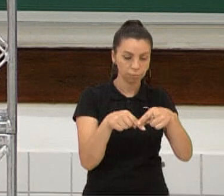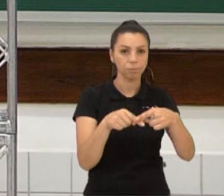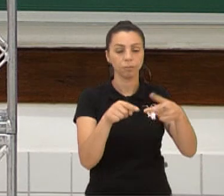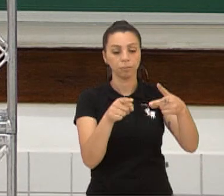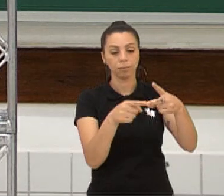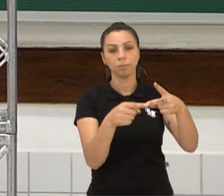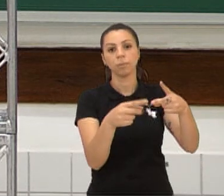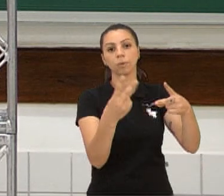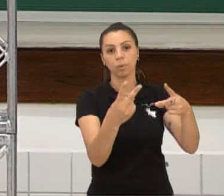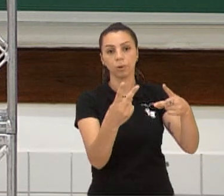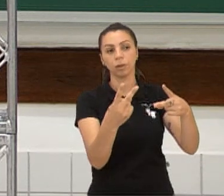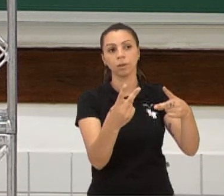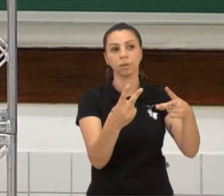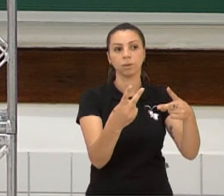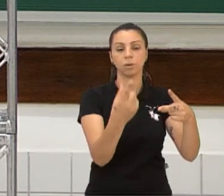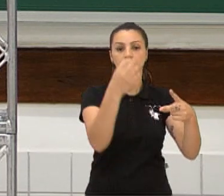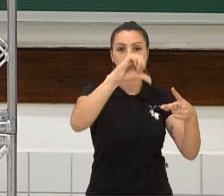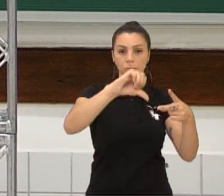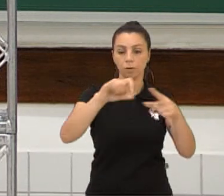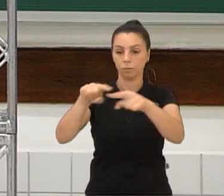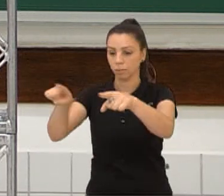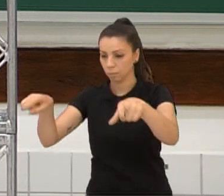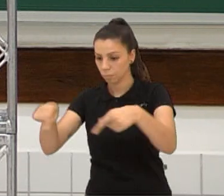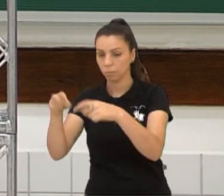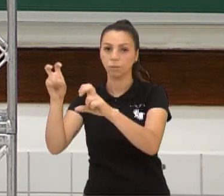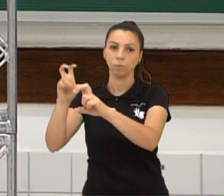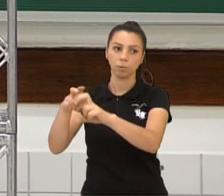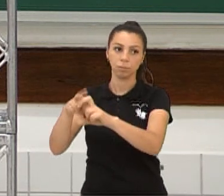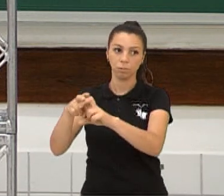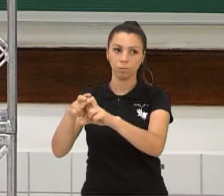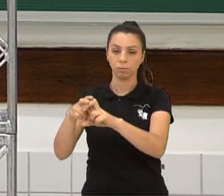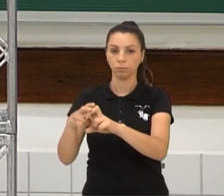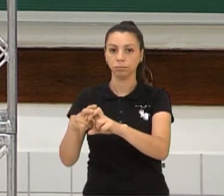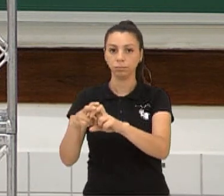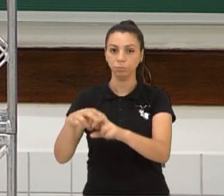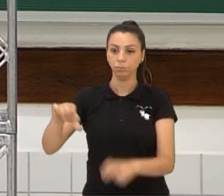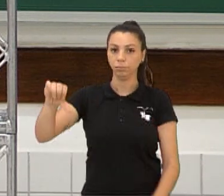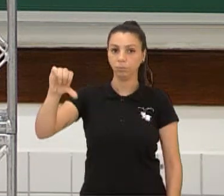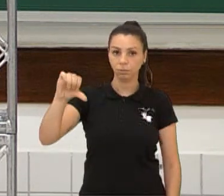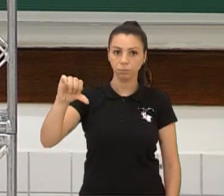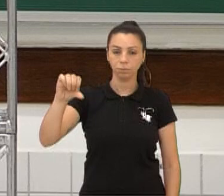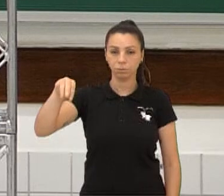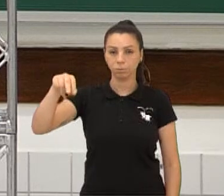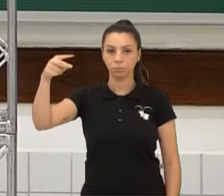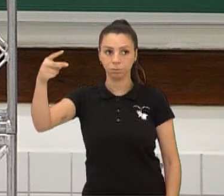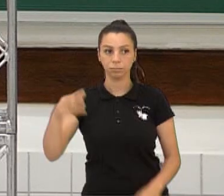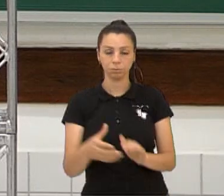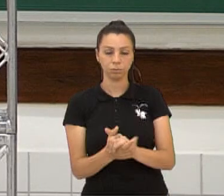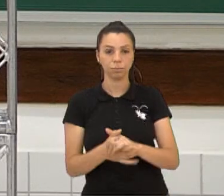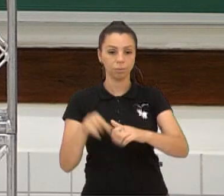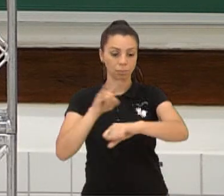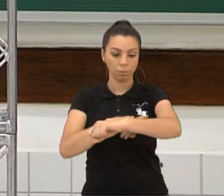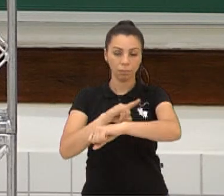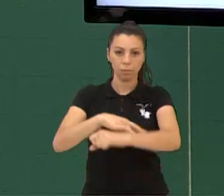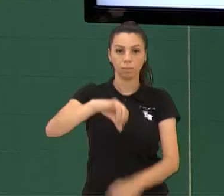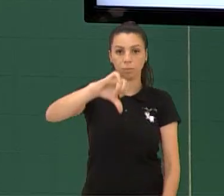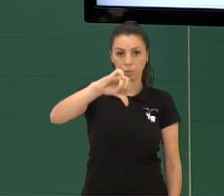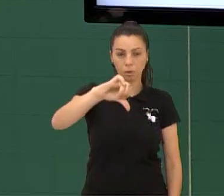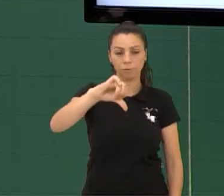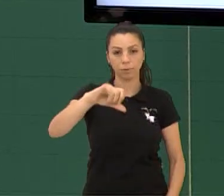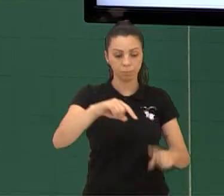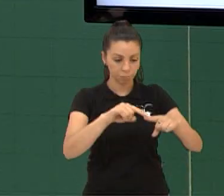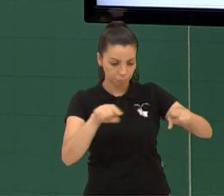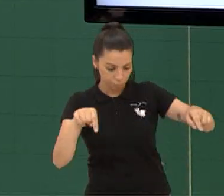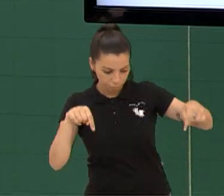a sala, 16 metros quadrados, porque é a área, né? O banheiro, 9 metros quadrados e a